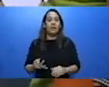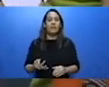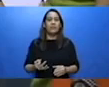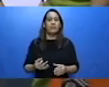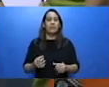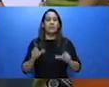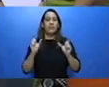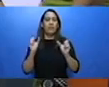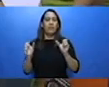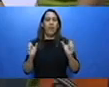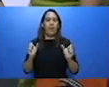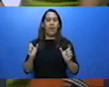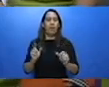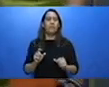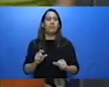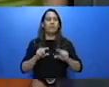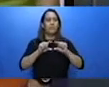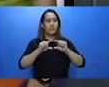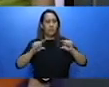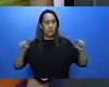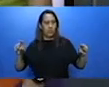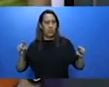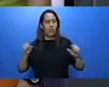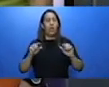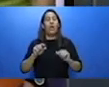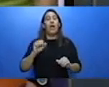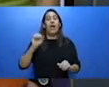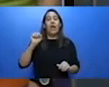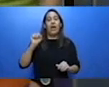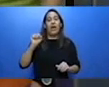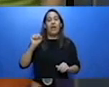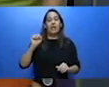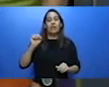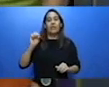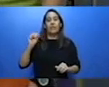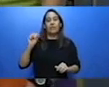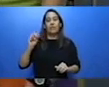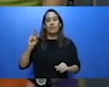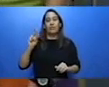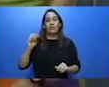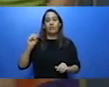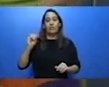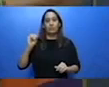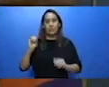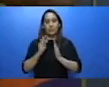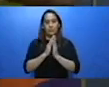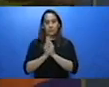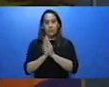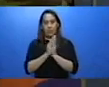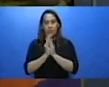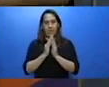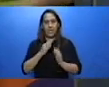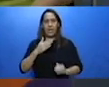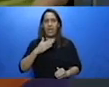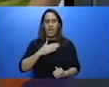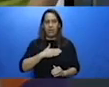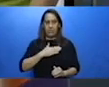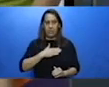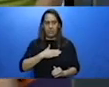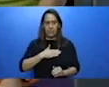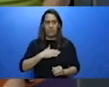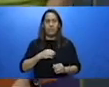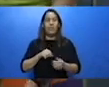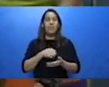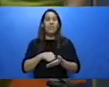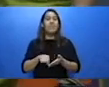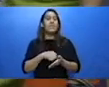delas nesse trecho do texto? A Suzy é minha. Escreva-as. E quando eu